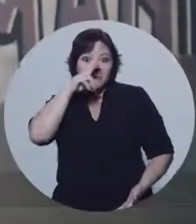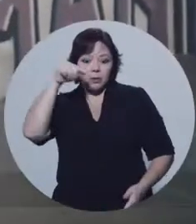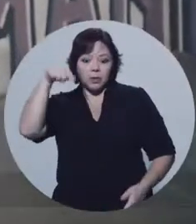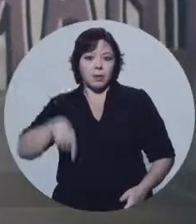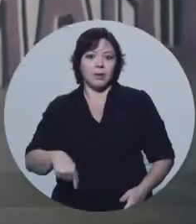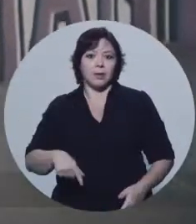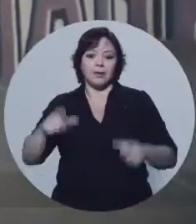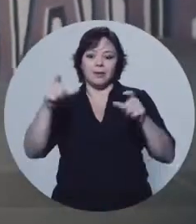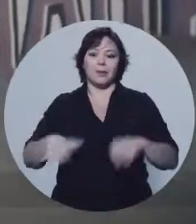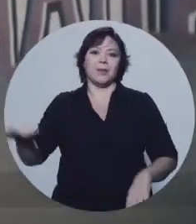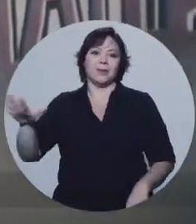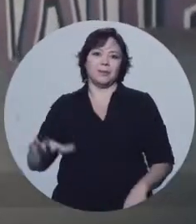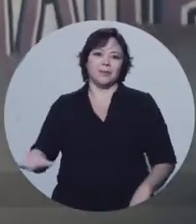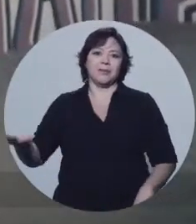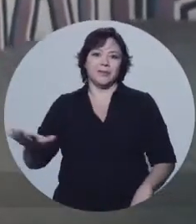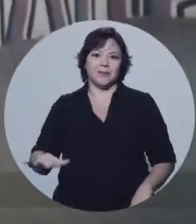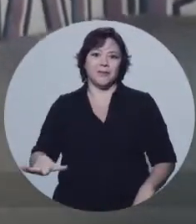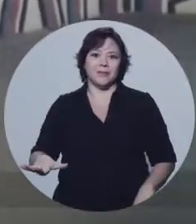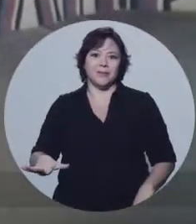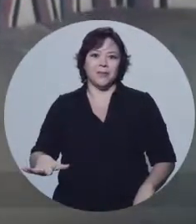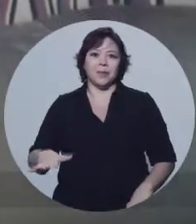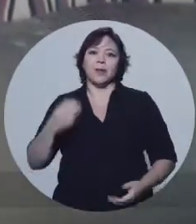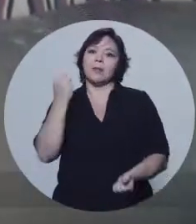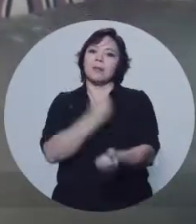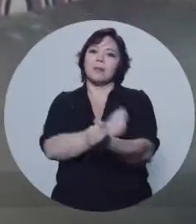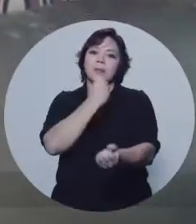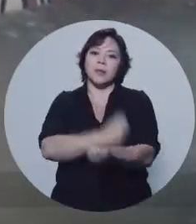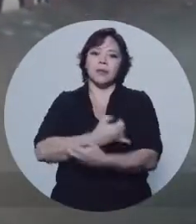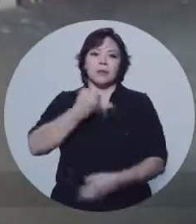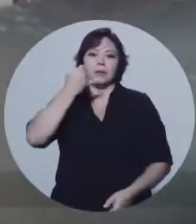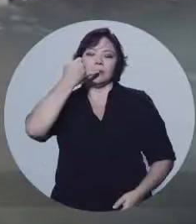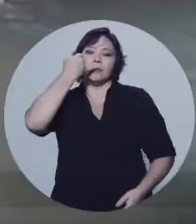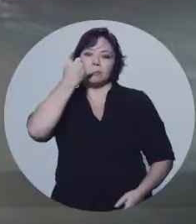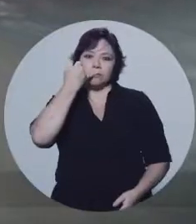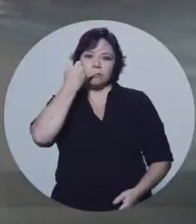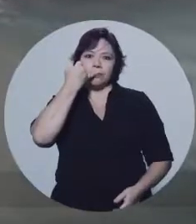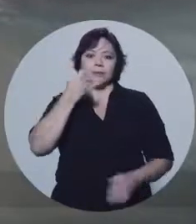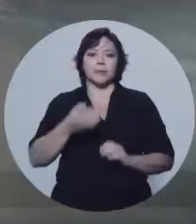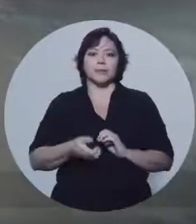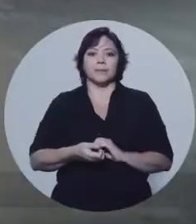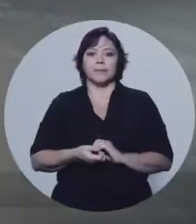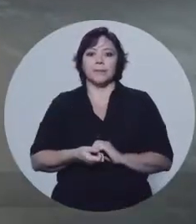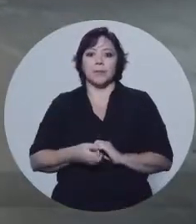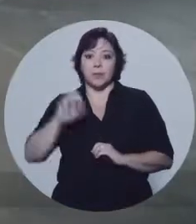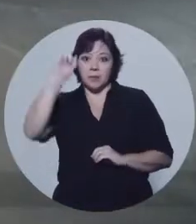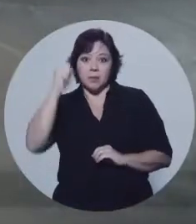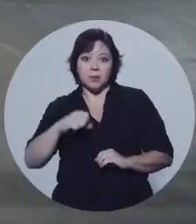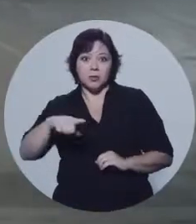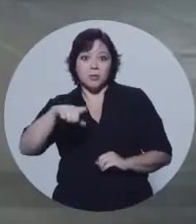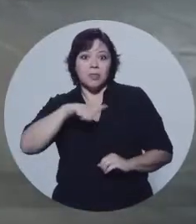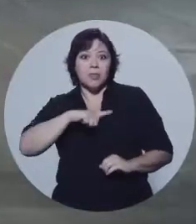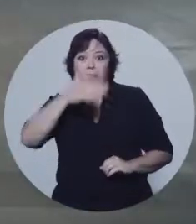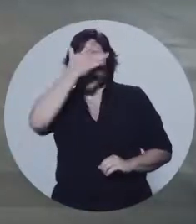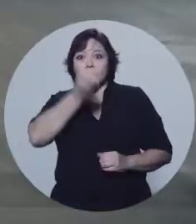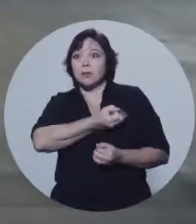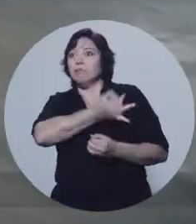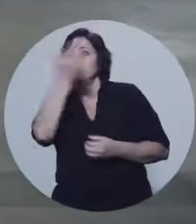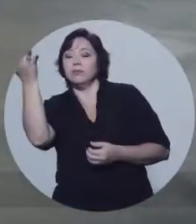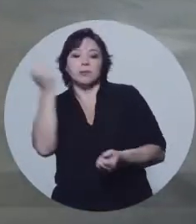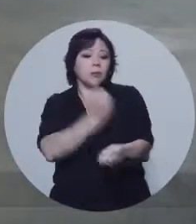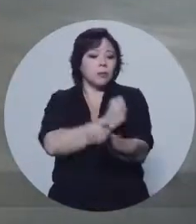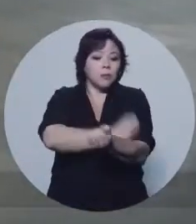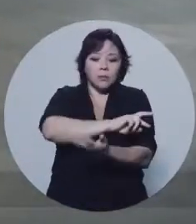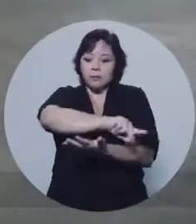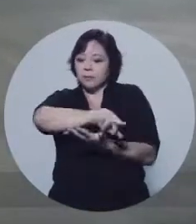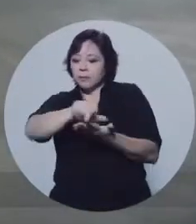aqui, nos bairros de periferia. A dependência de drogas como o crack. Sergipe tem centenas de dependentes de algum